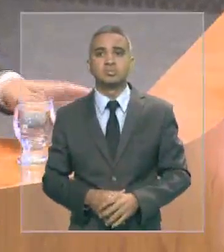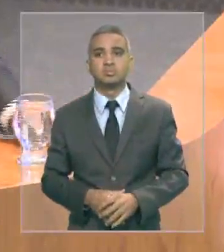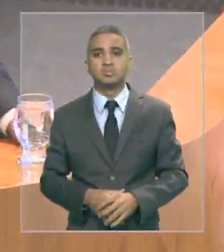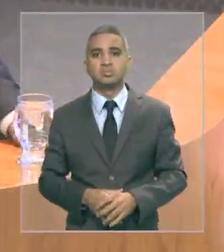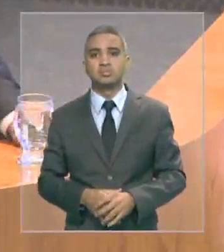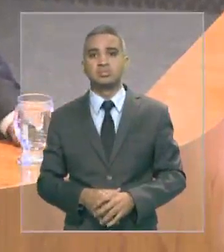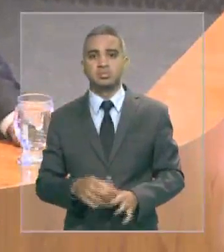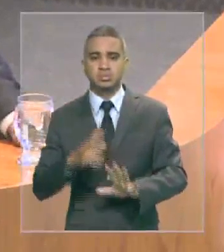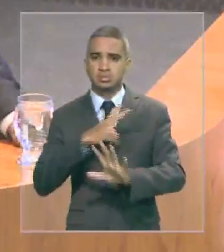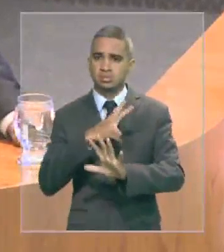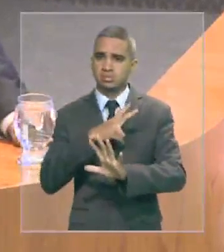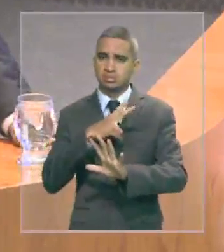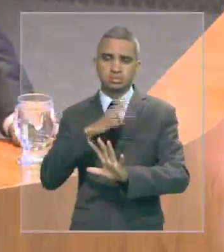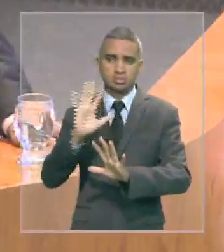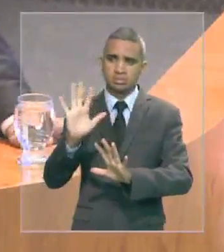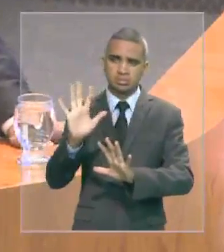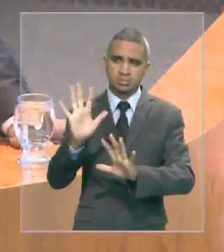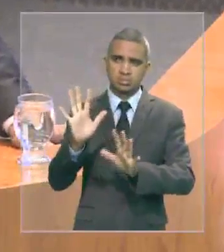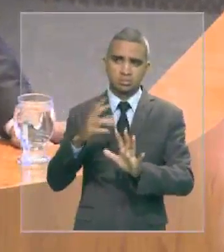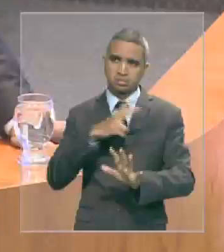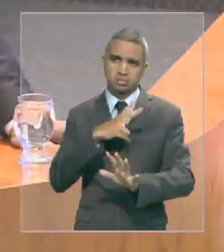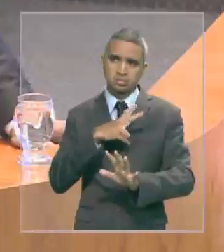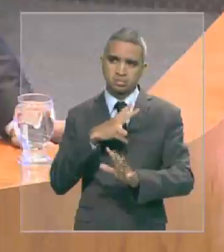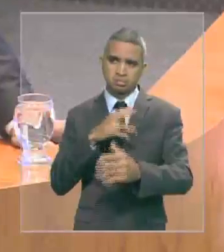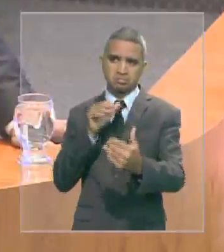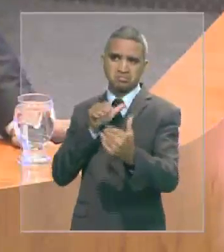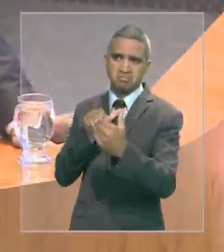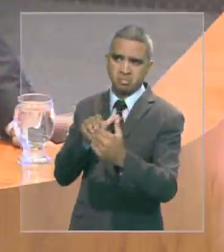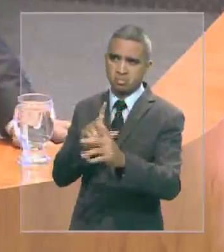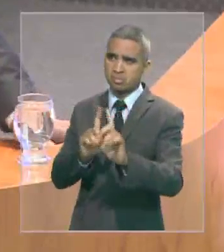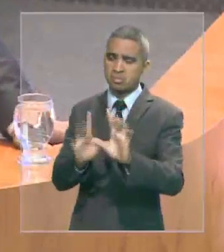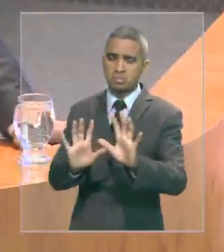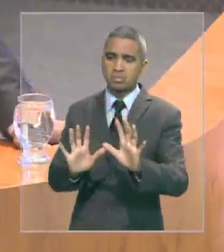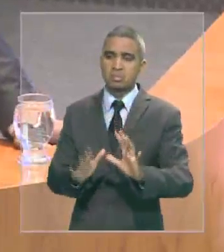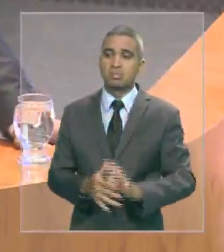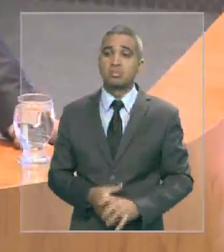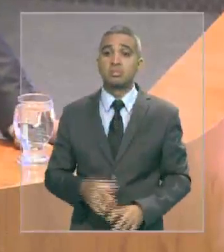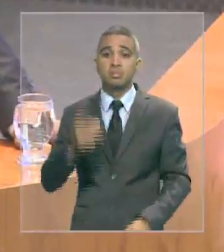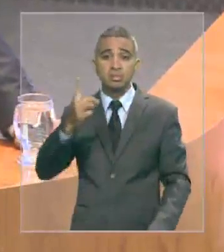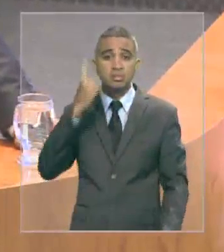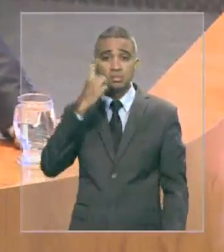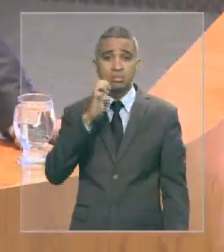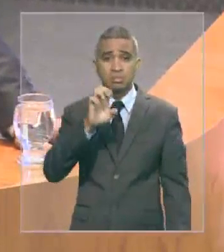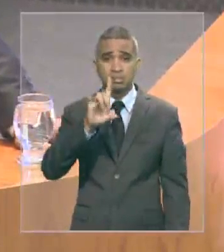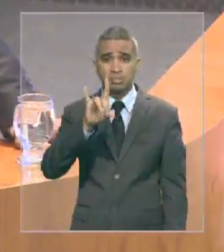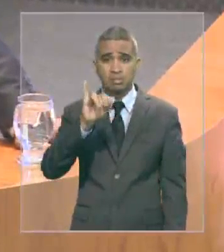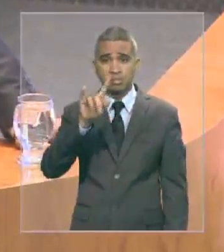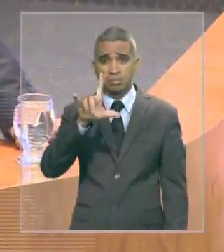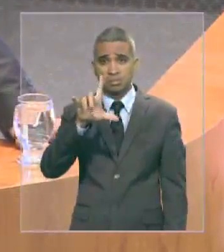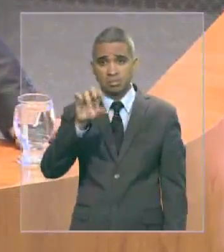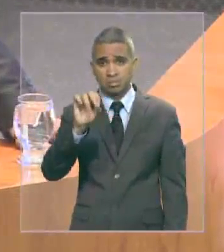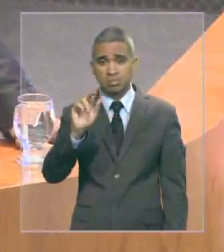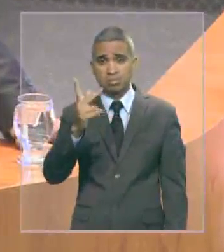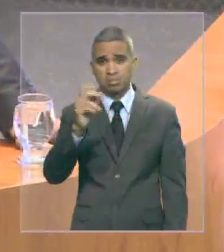nada pessoal. Até por falar em pessoal, deputado Edivaldo Holanda, eu faço uma pergunta a Vossa